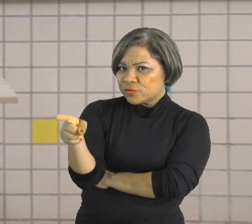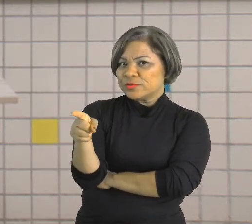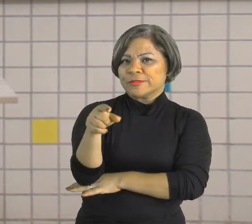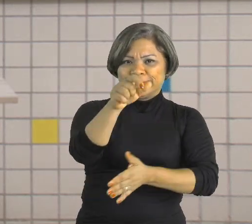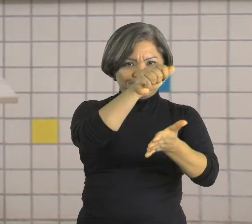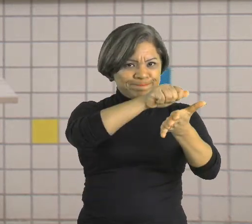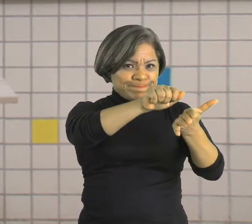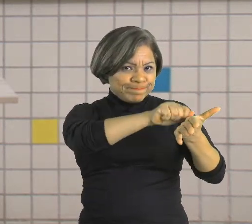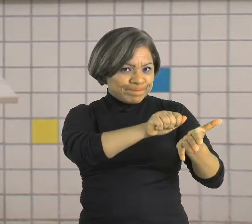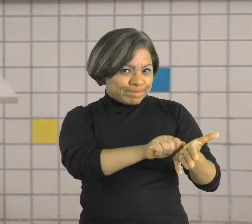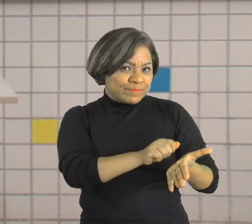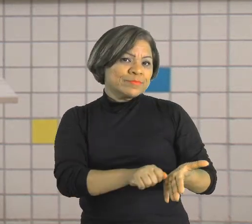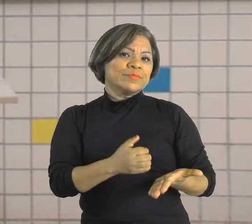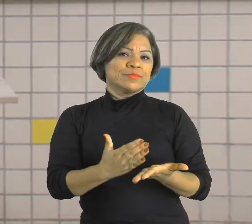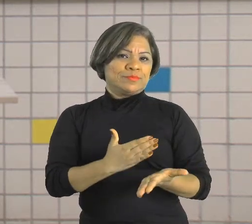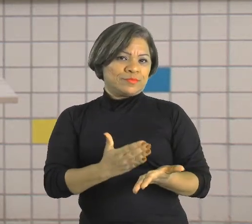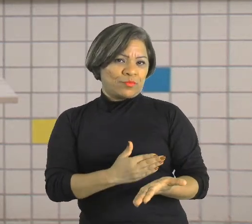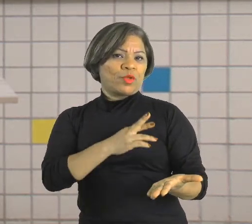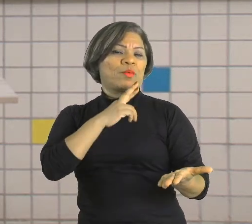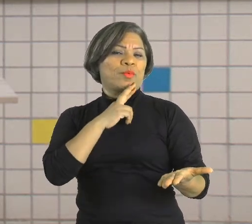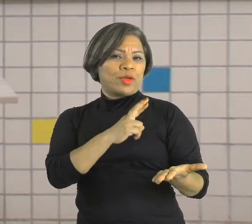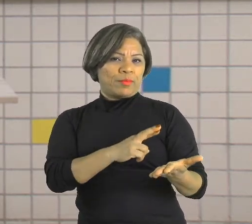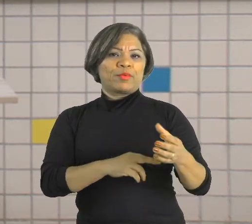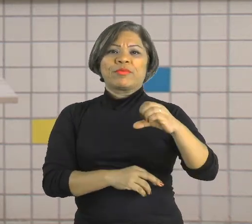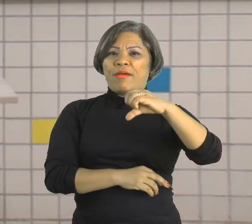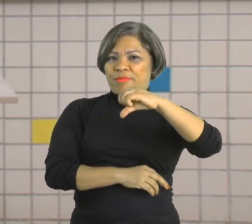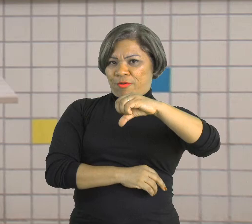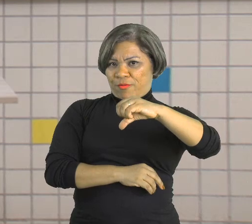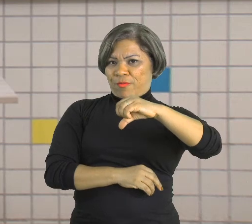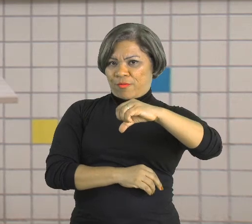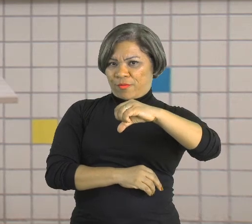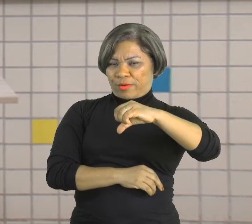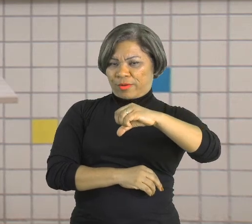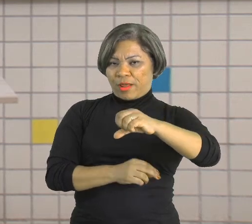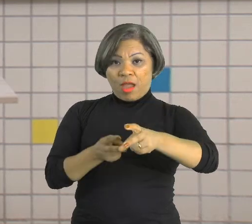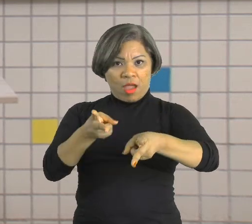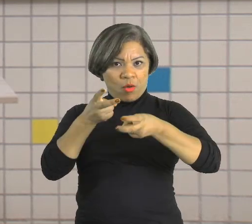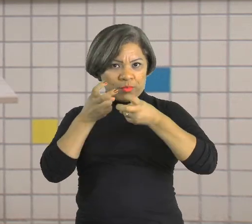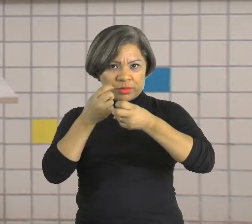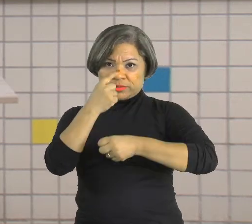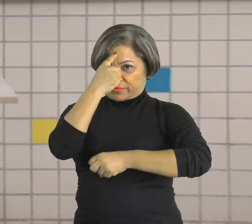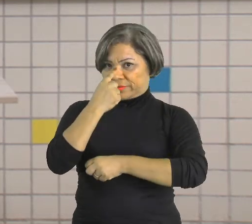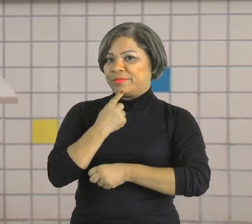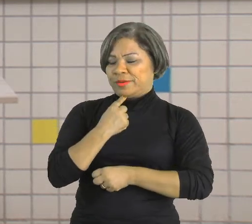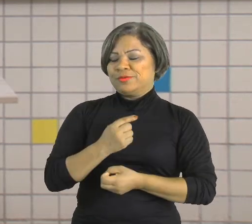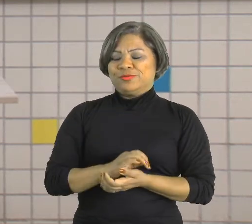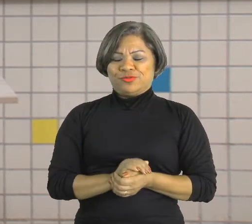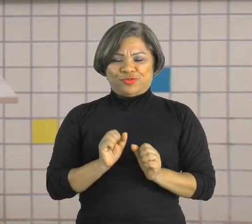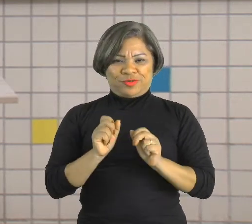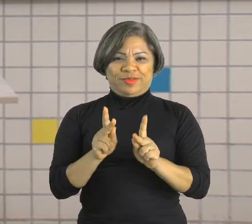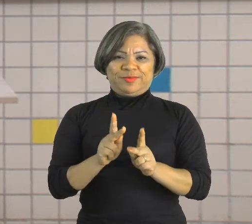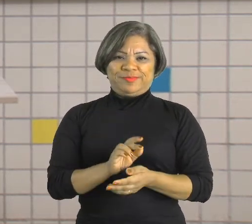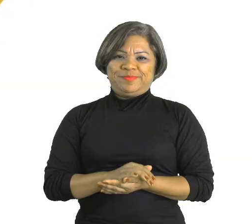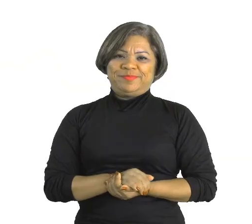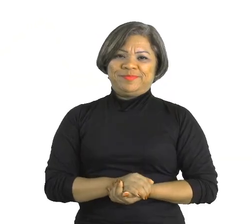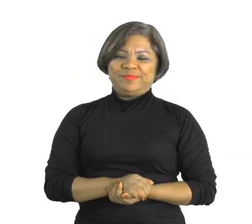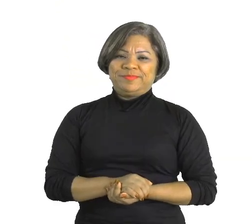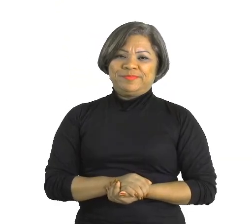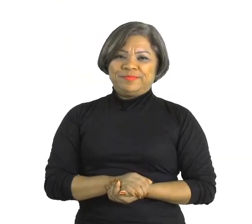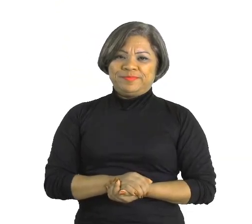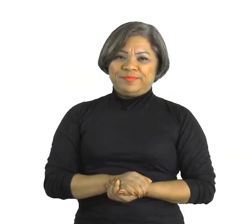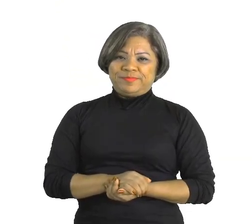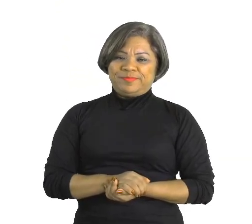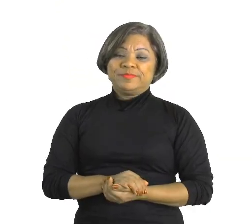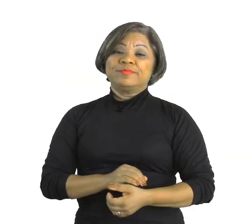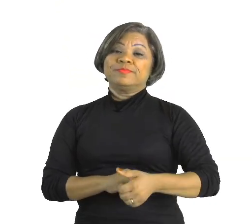caderno de vocês e responder a número 9, observando essa imagem que aparece para vocês, ok?